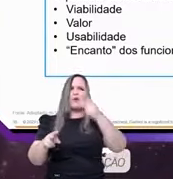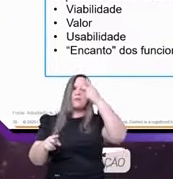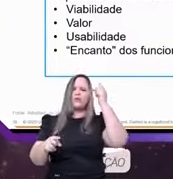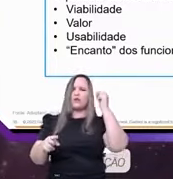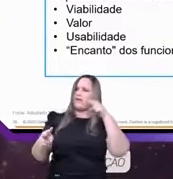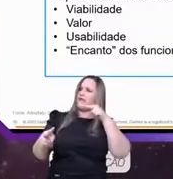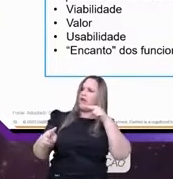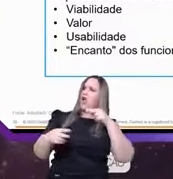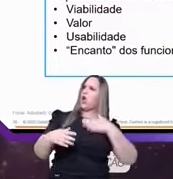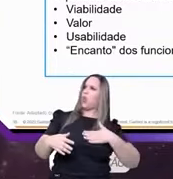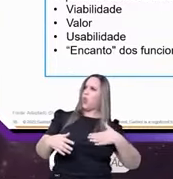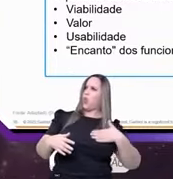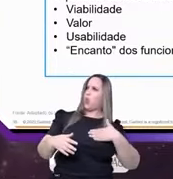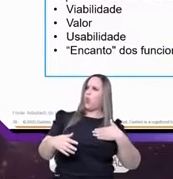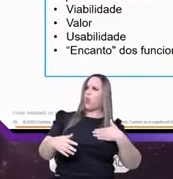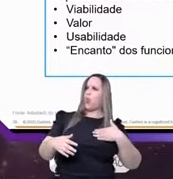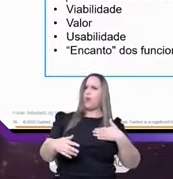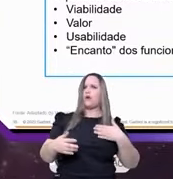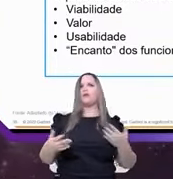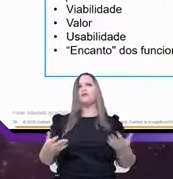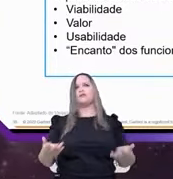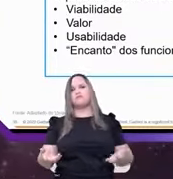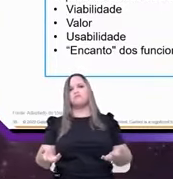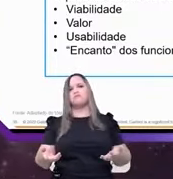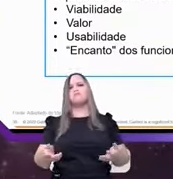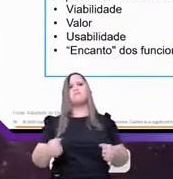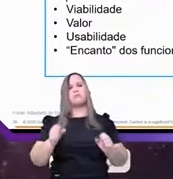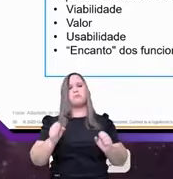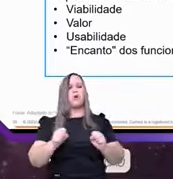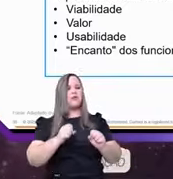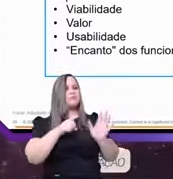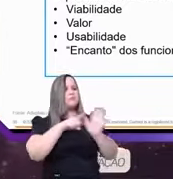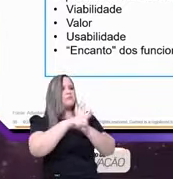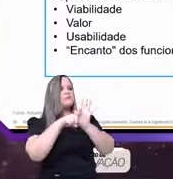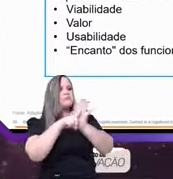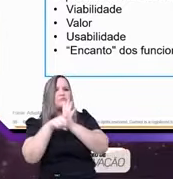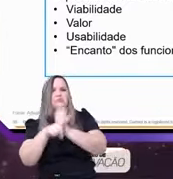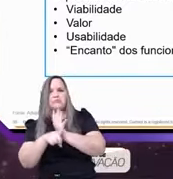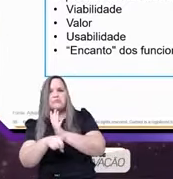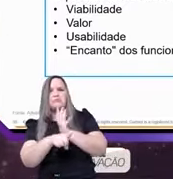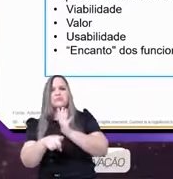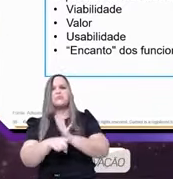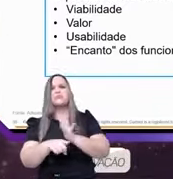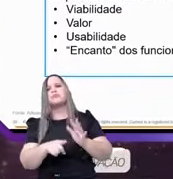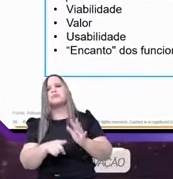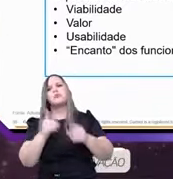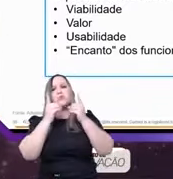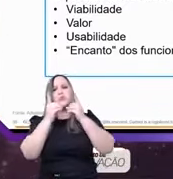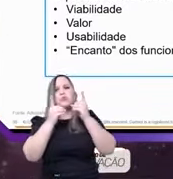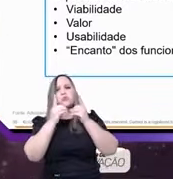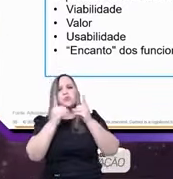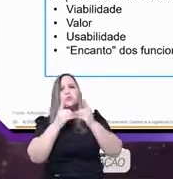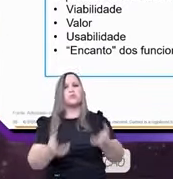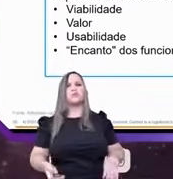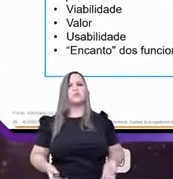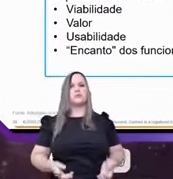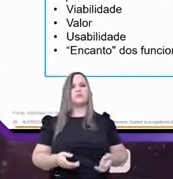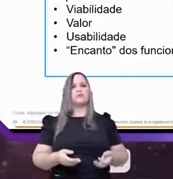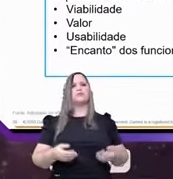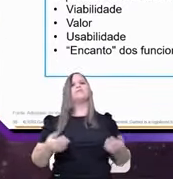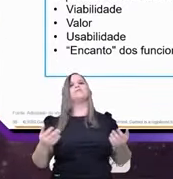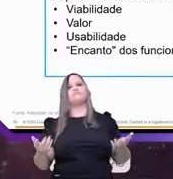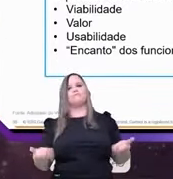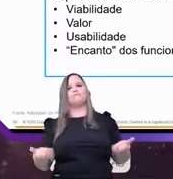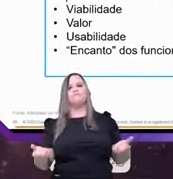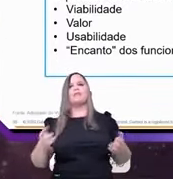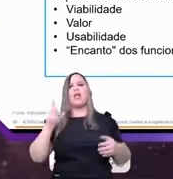ótimo. Faz uma sessão com feedback, se não, volta e reajusta o produto. Então, esse é o